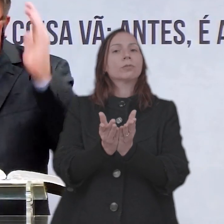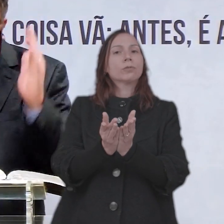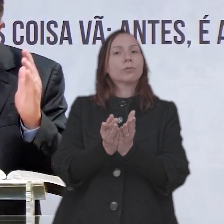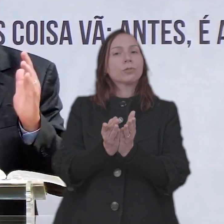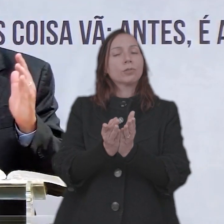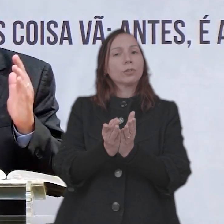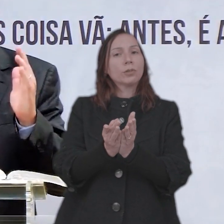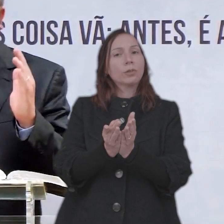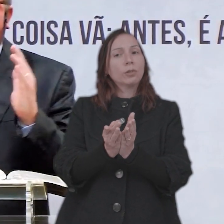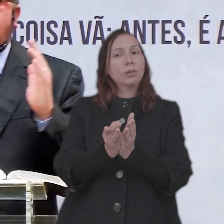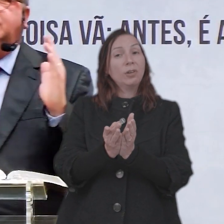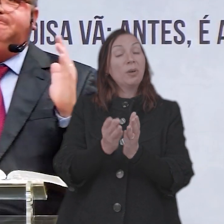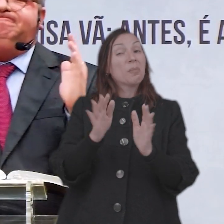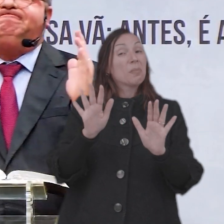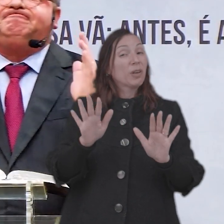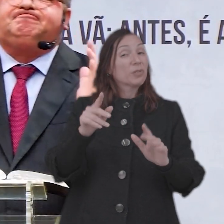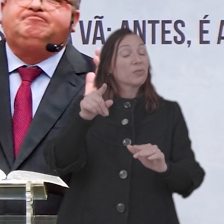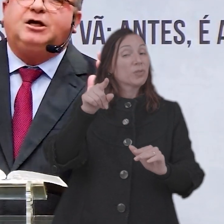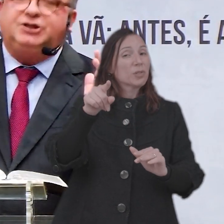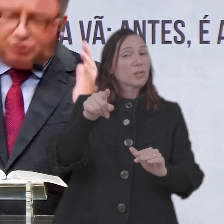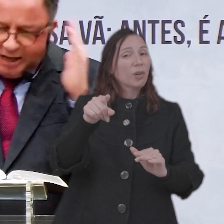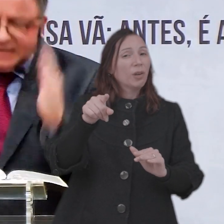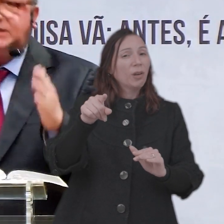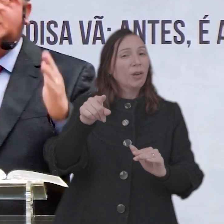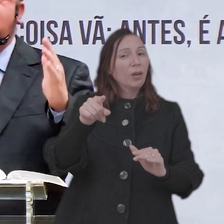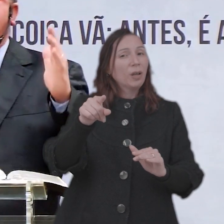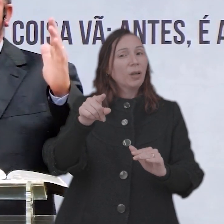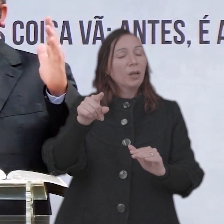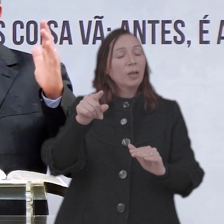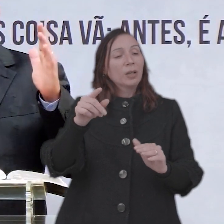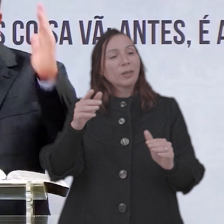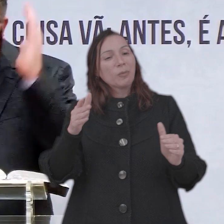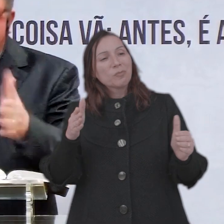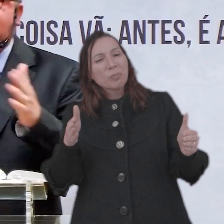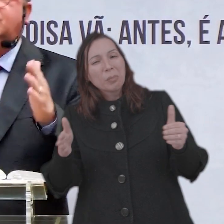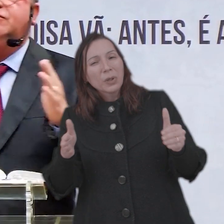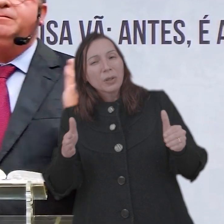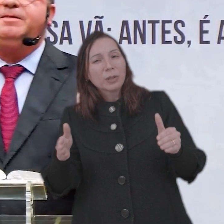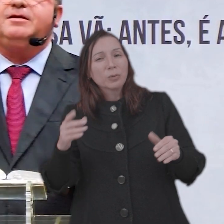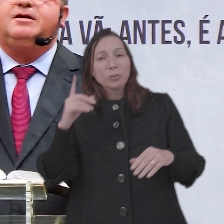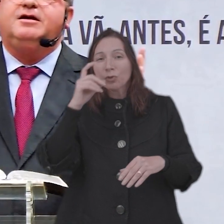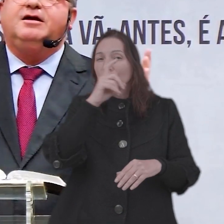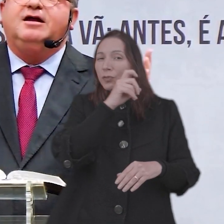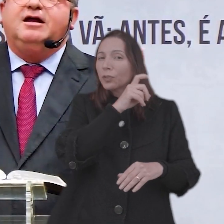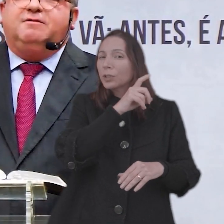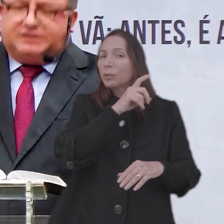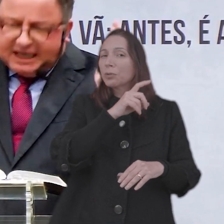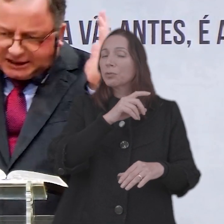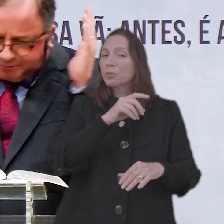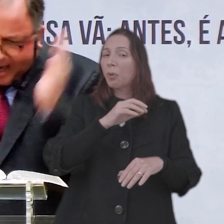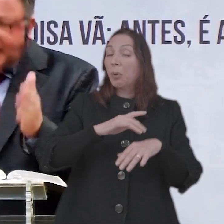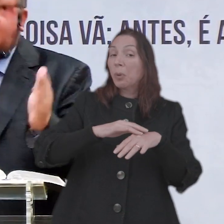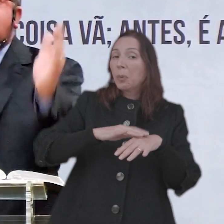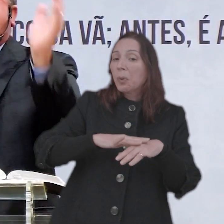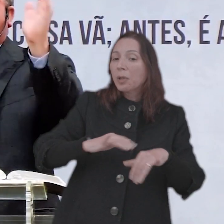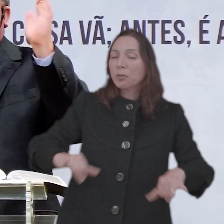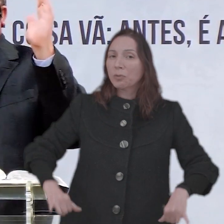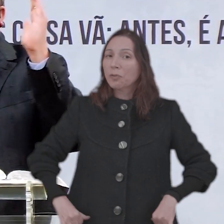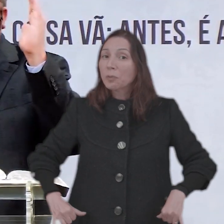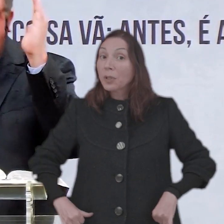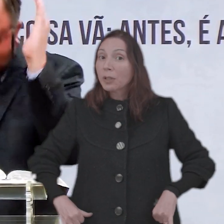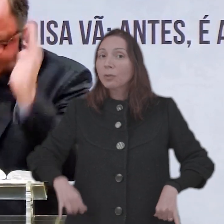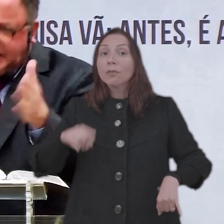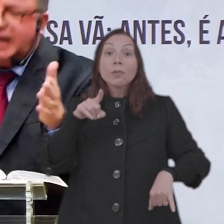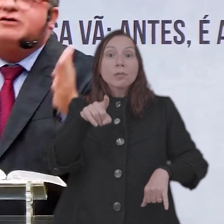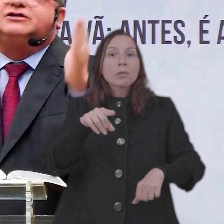você está passando por uma situação de doença, de sofrimento. Você espera em Deus,